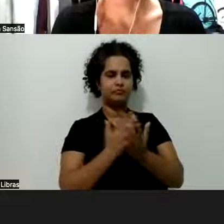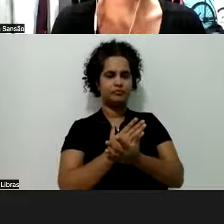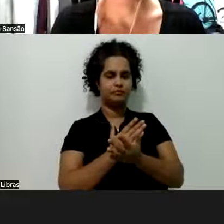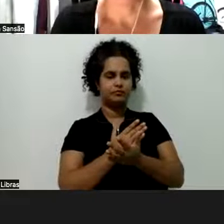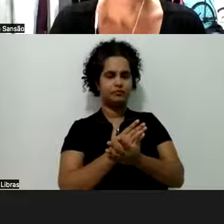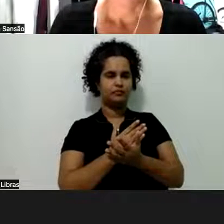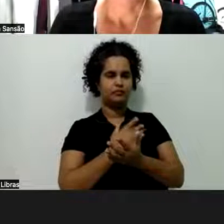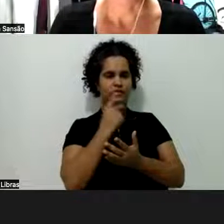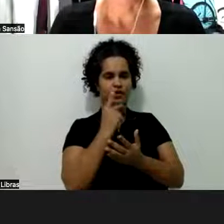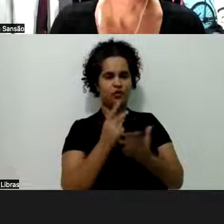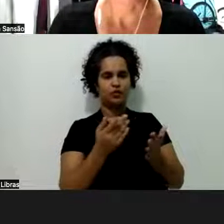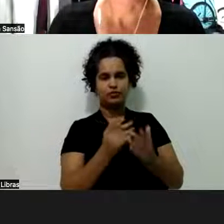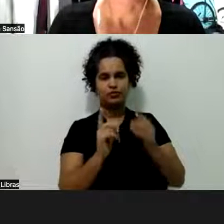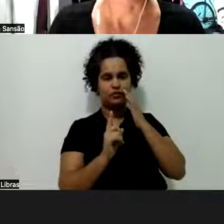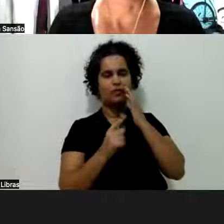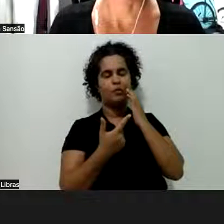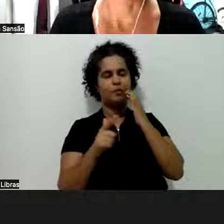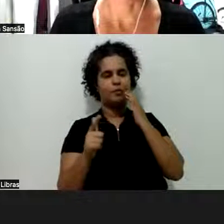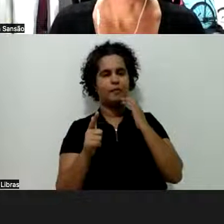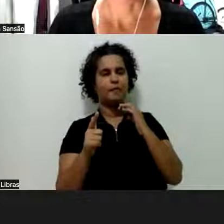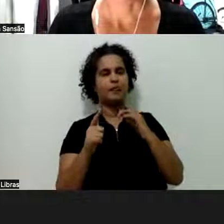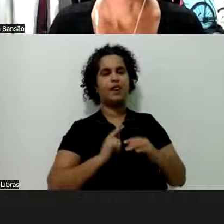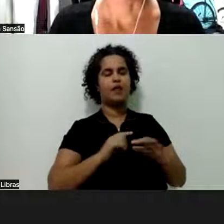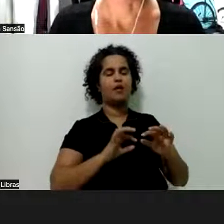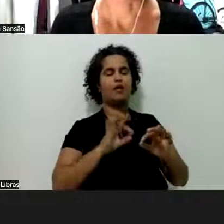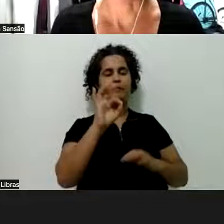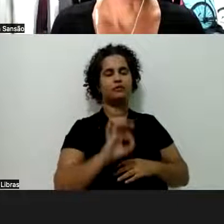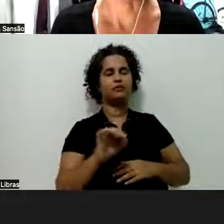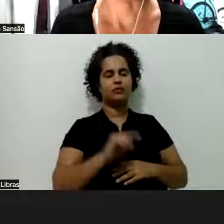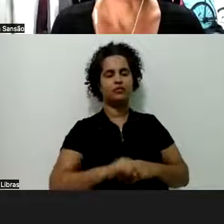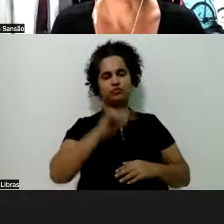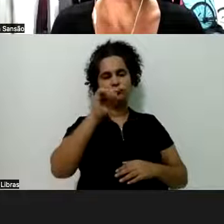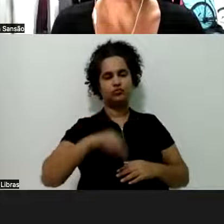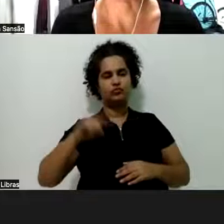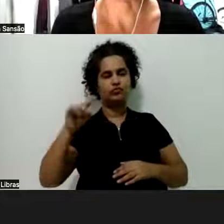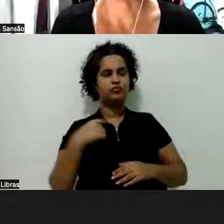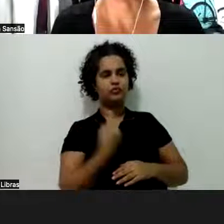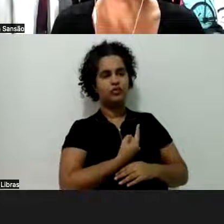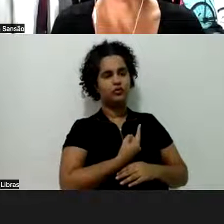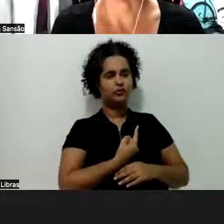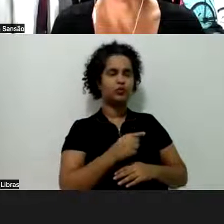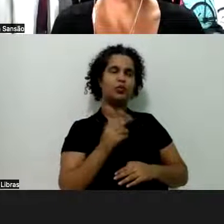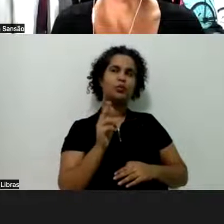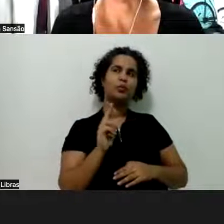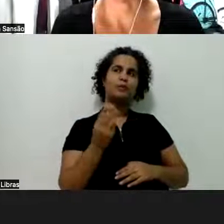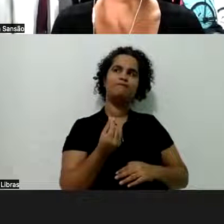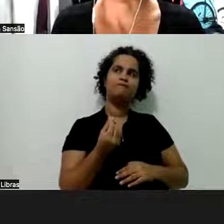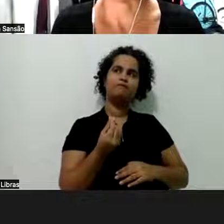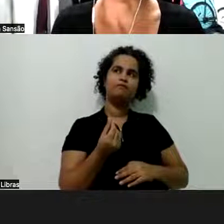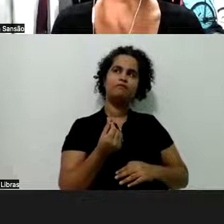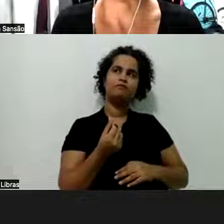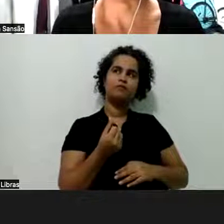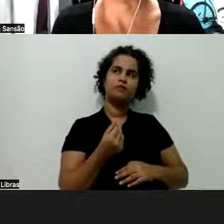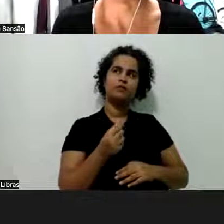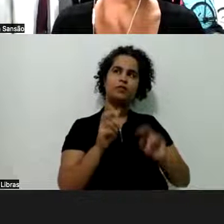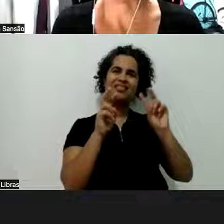falei aqui hoje, a gente coloca um gráfico que a gente chama, agora eu perdi o título